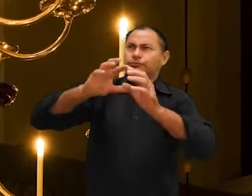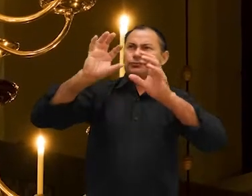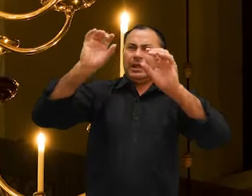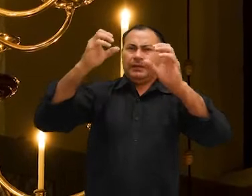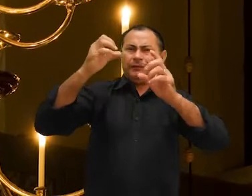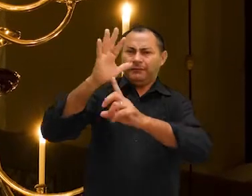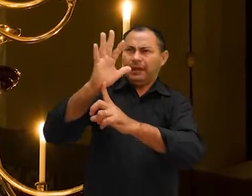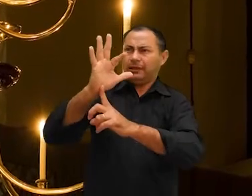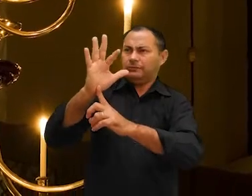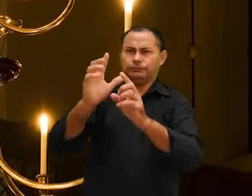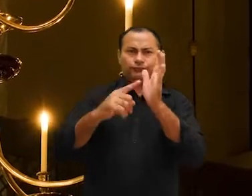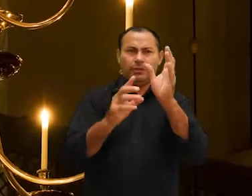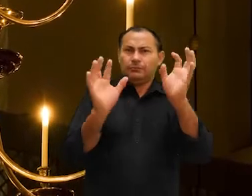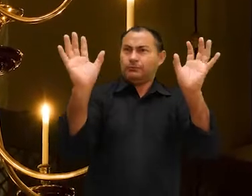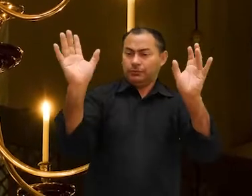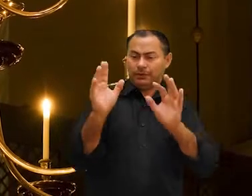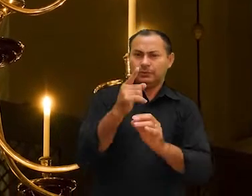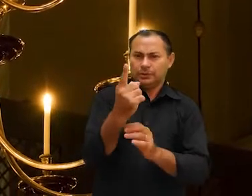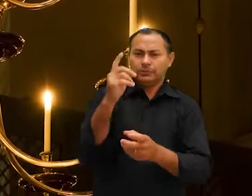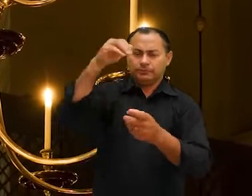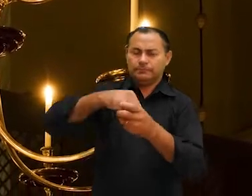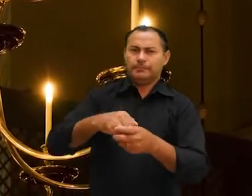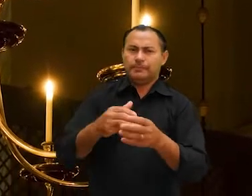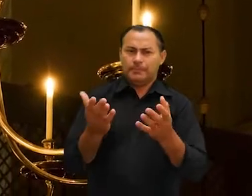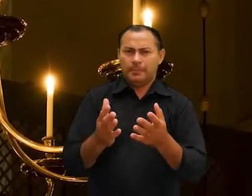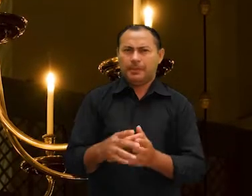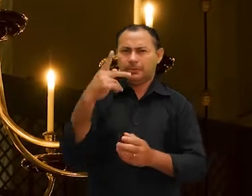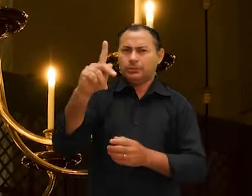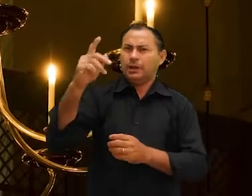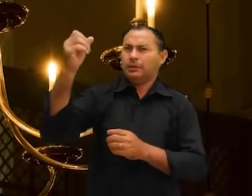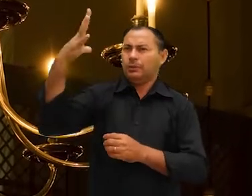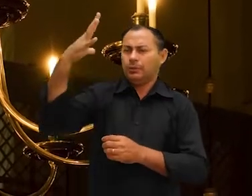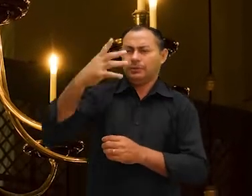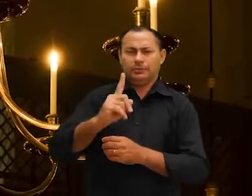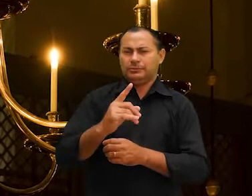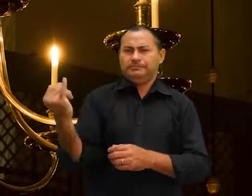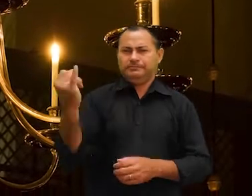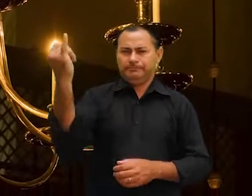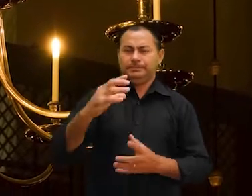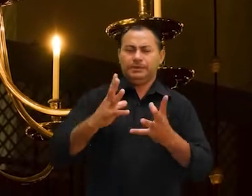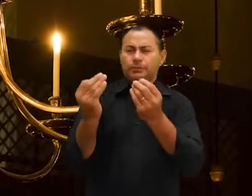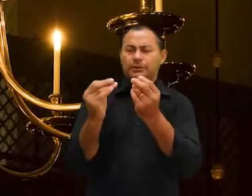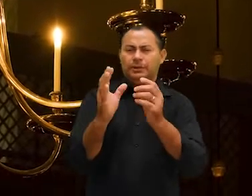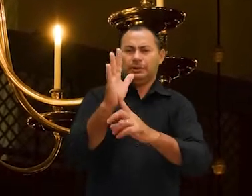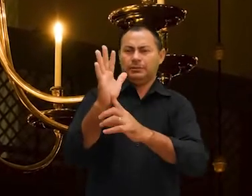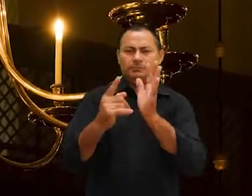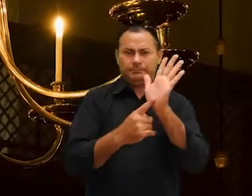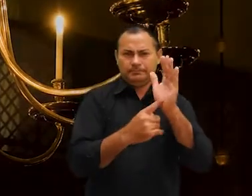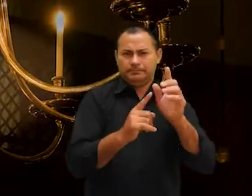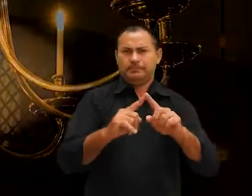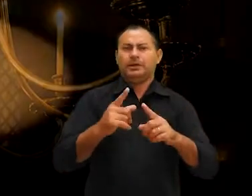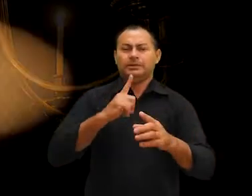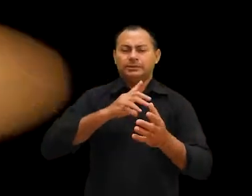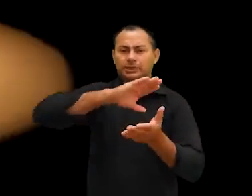antigos com centenas de velas e você como uma das velas nele sua luz não seria muito importante no meio de